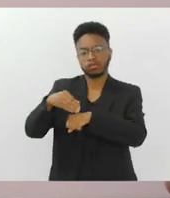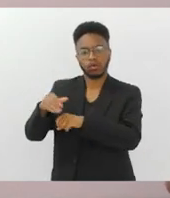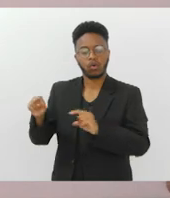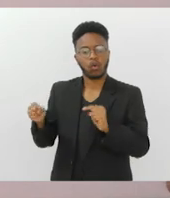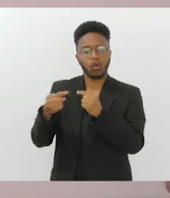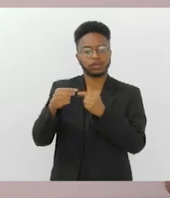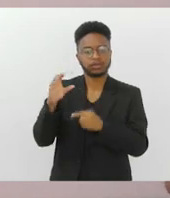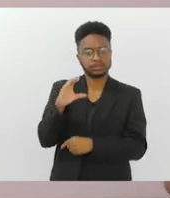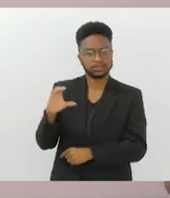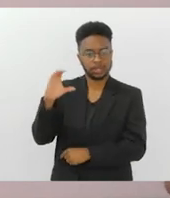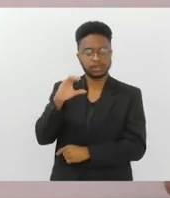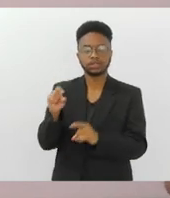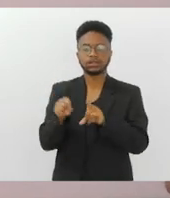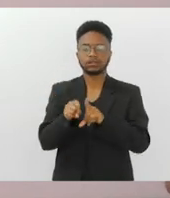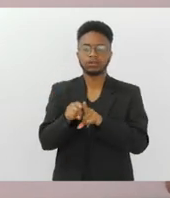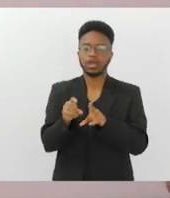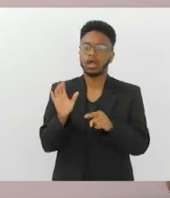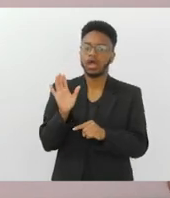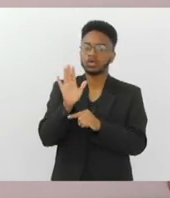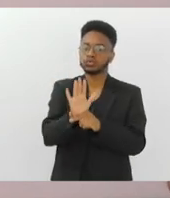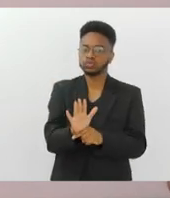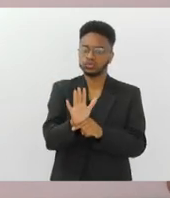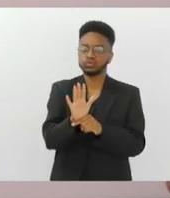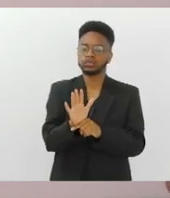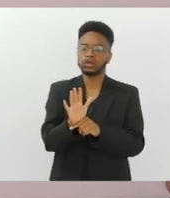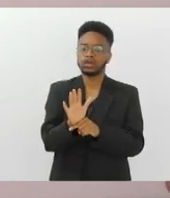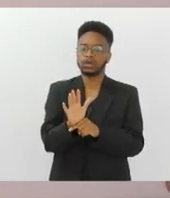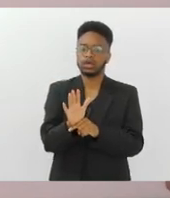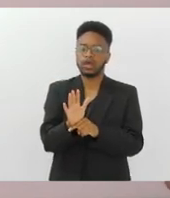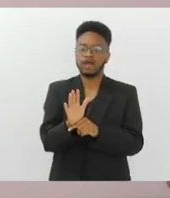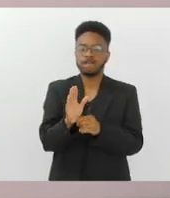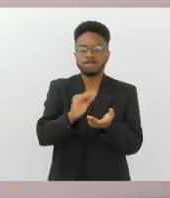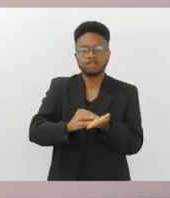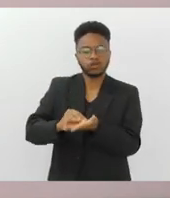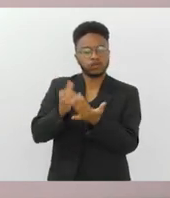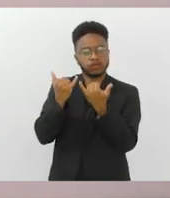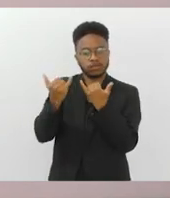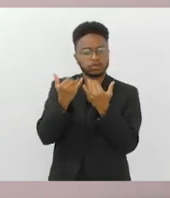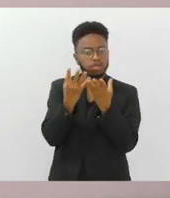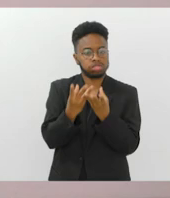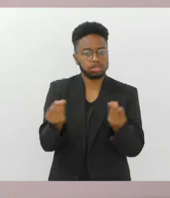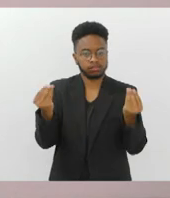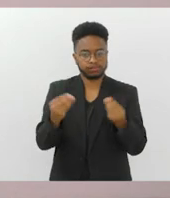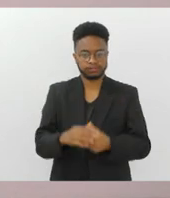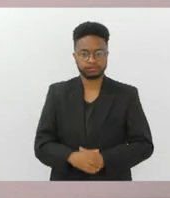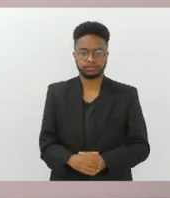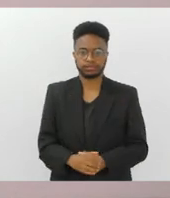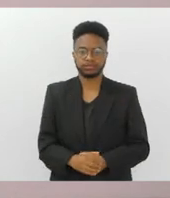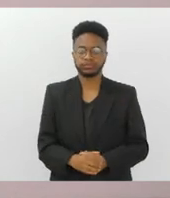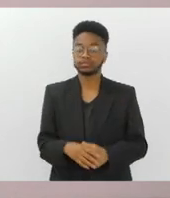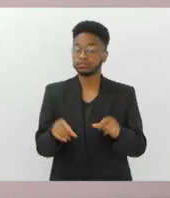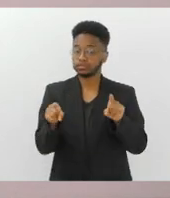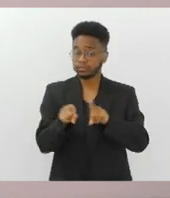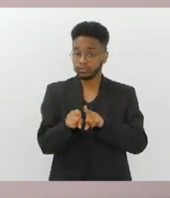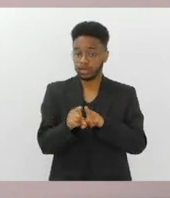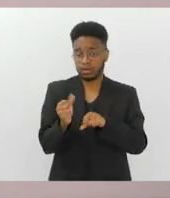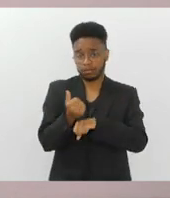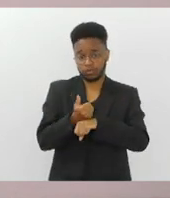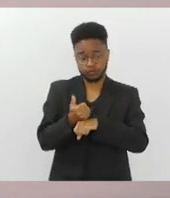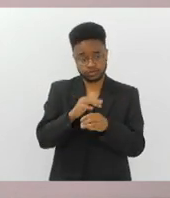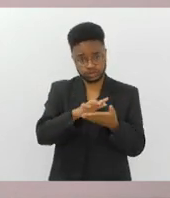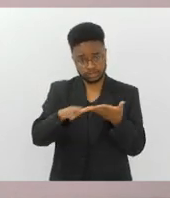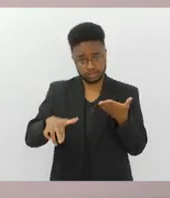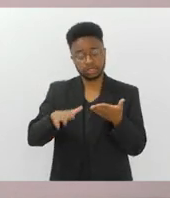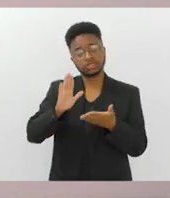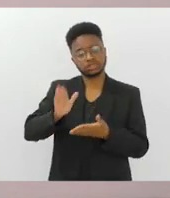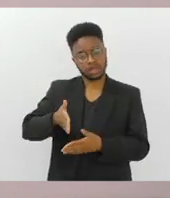científica, contribuindo, inclusive, para o combate à desinformação. Além disso, essas profissionais já provaram